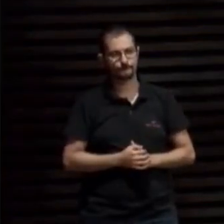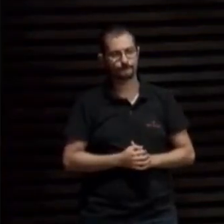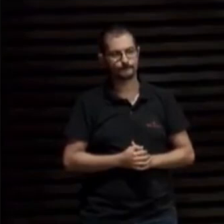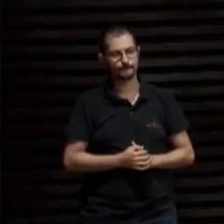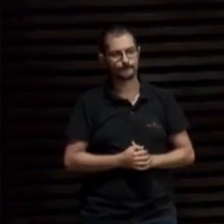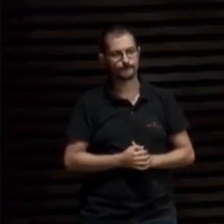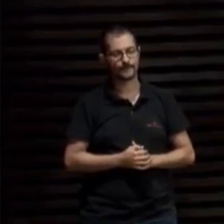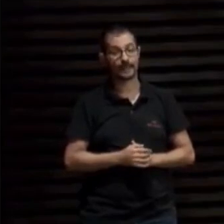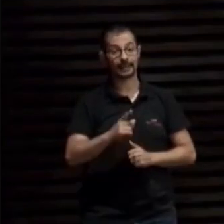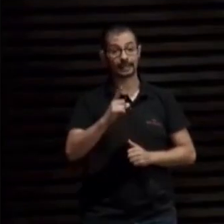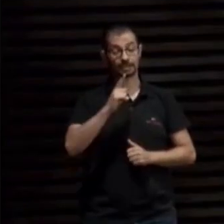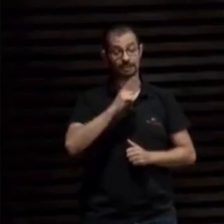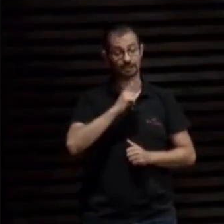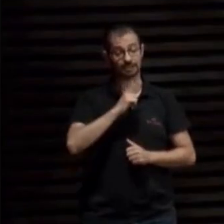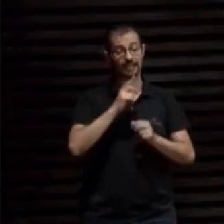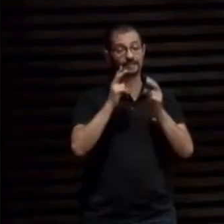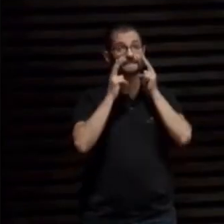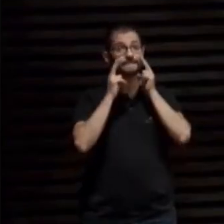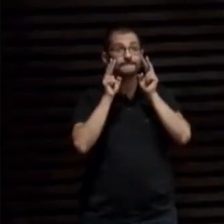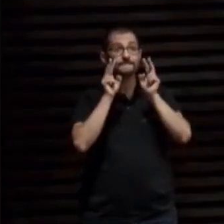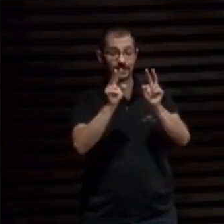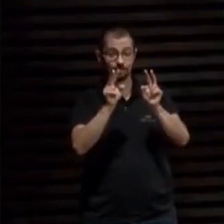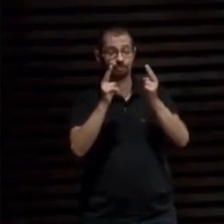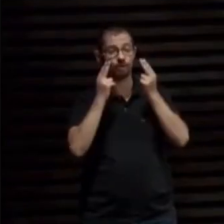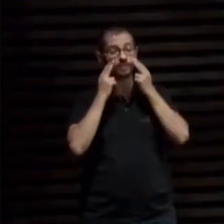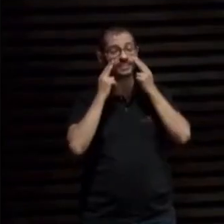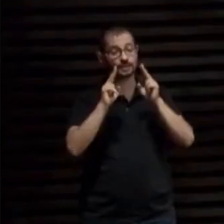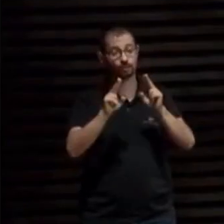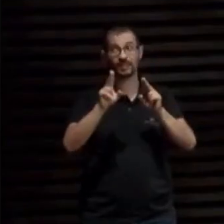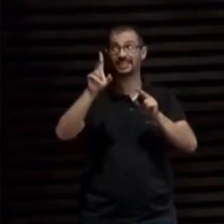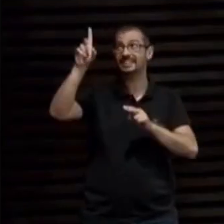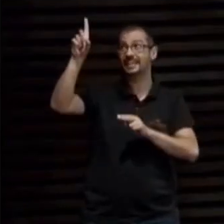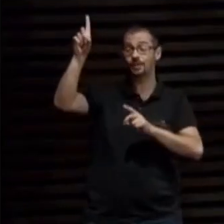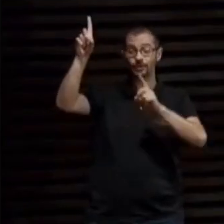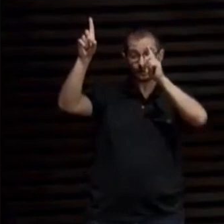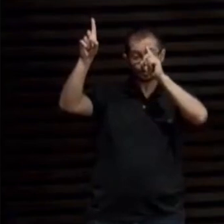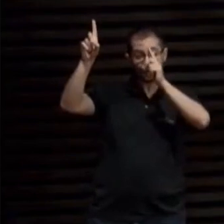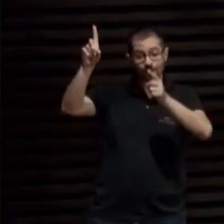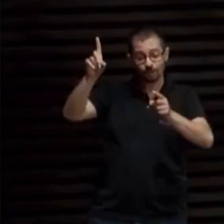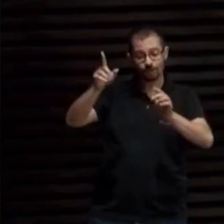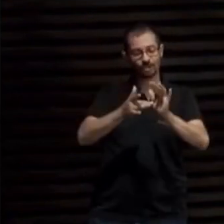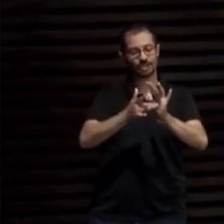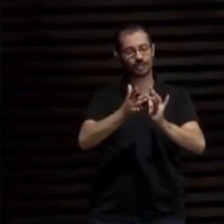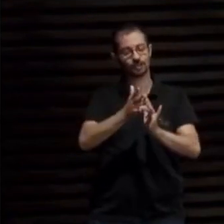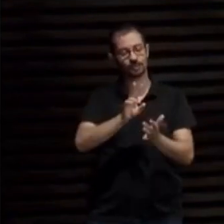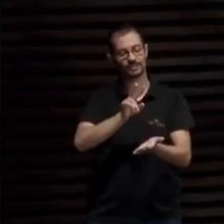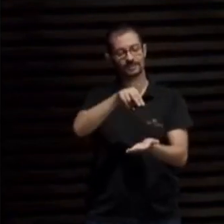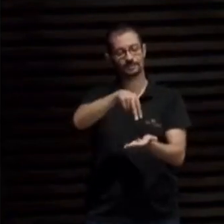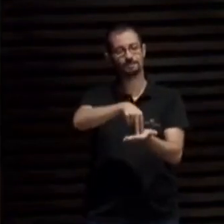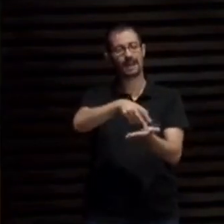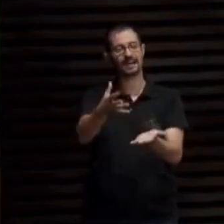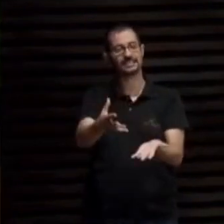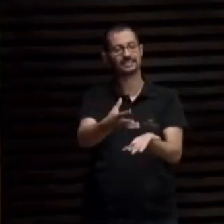E nós temos visto e testemunhamos que o Pai enviou o seu Filho como Salvador do mundo.